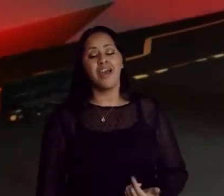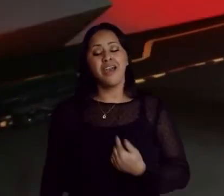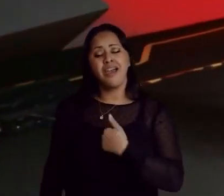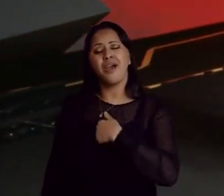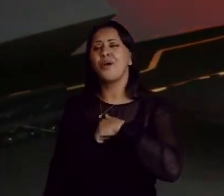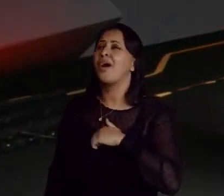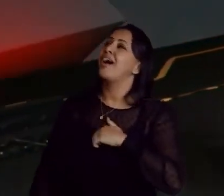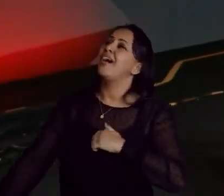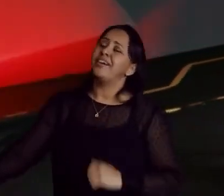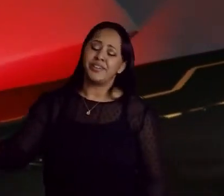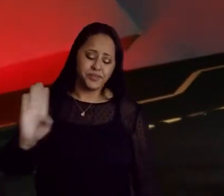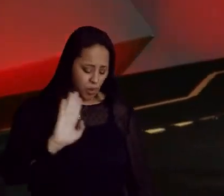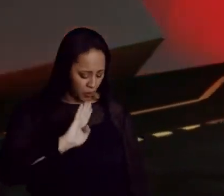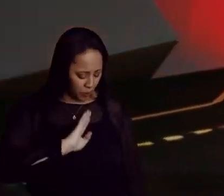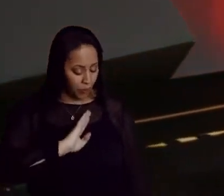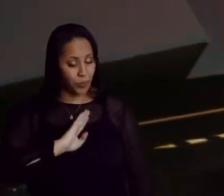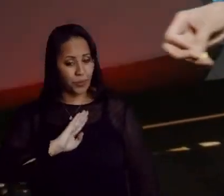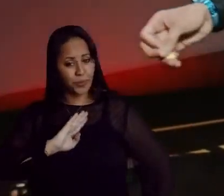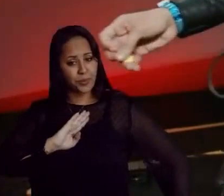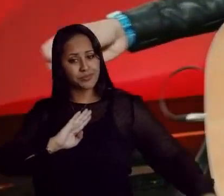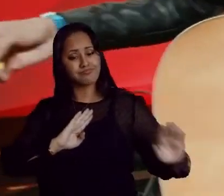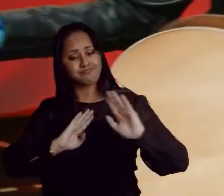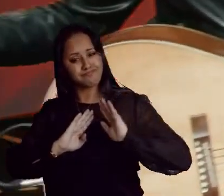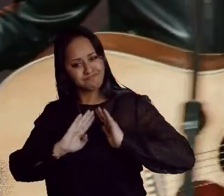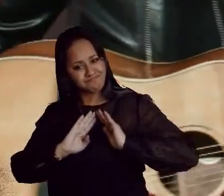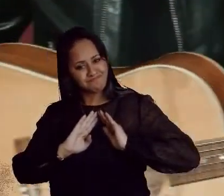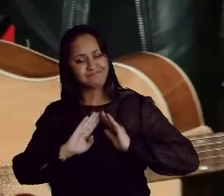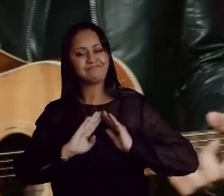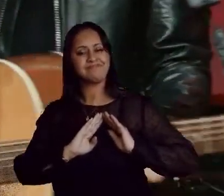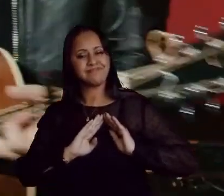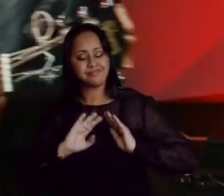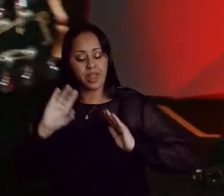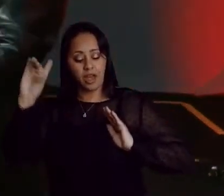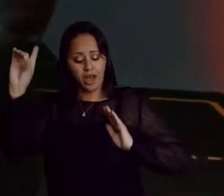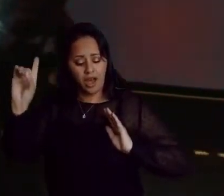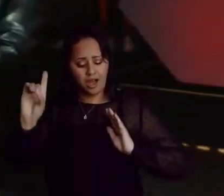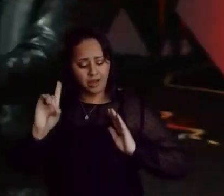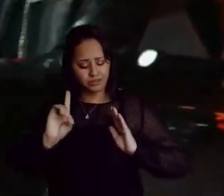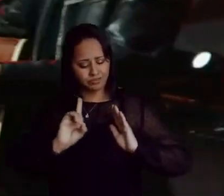Eu sou tua casa, tua